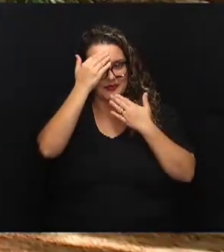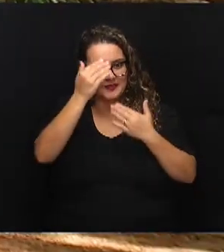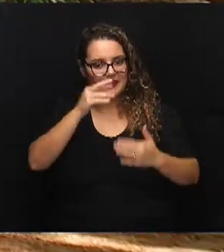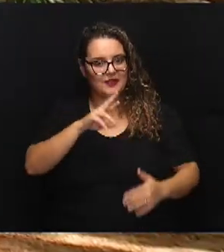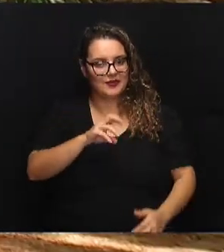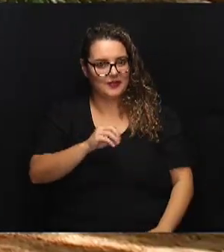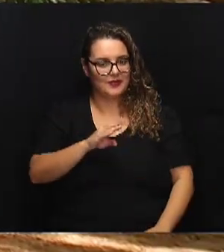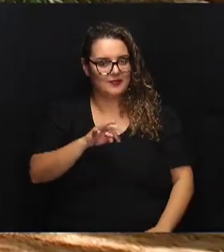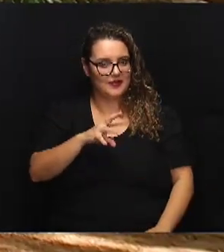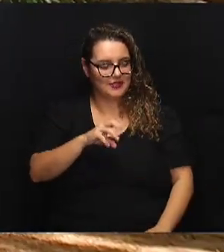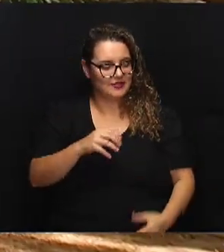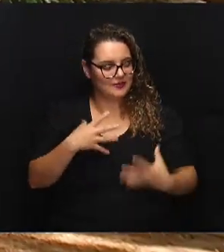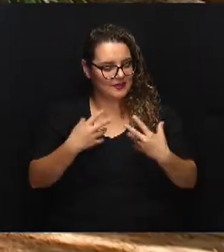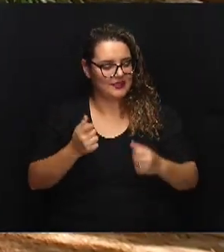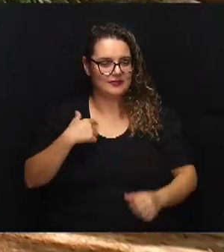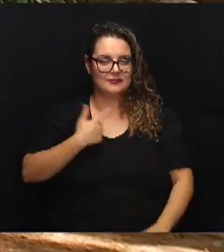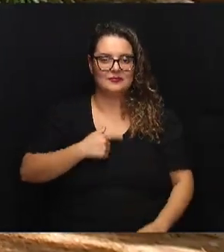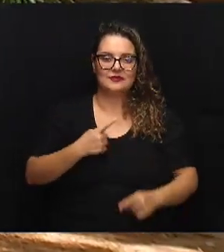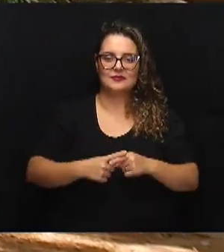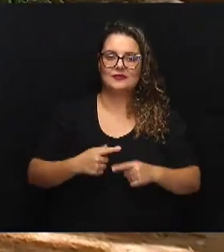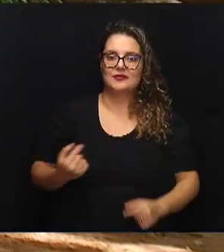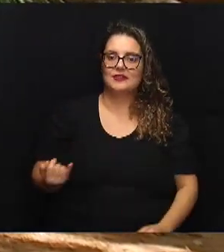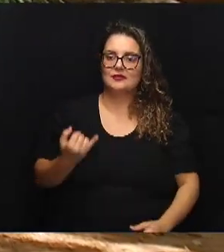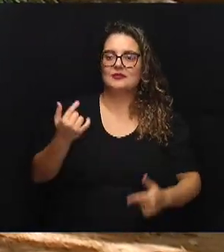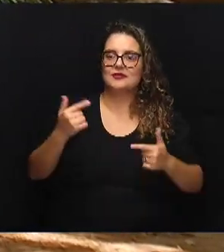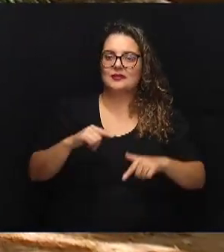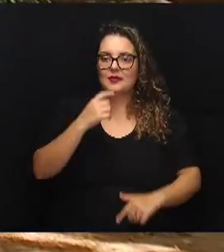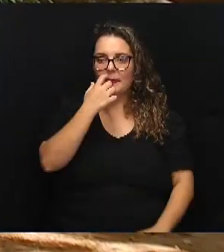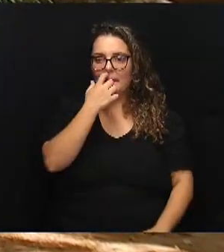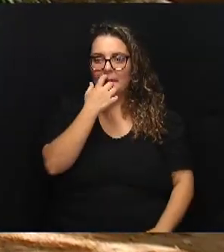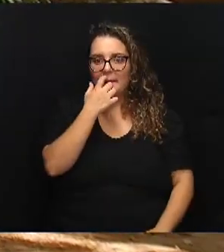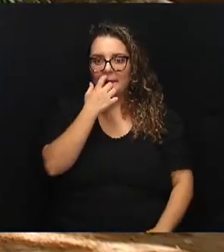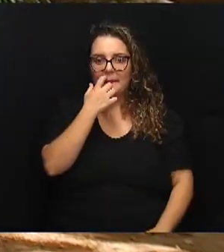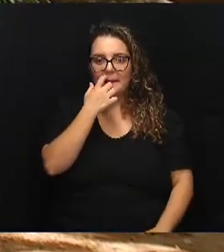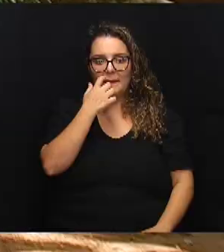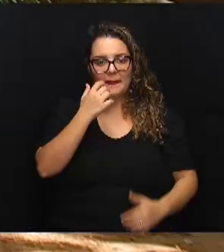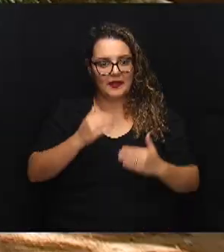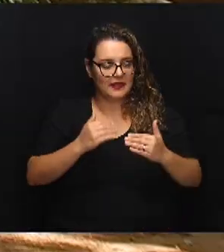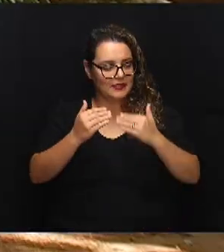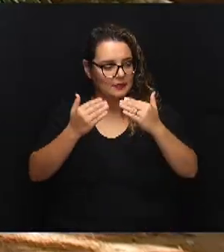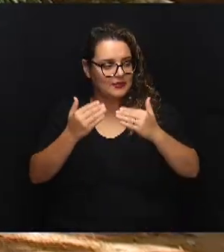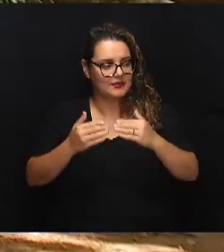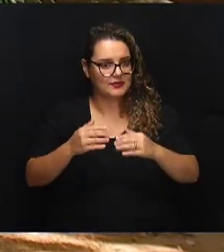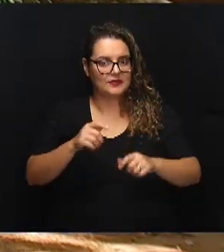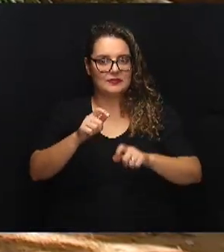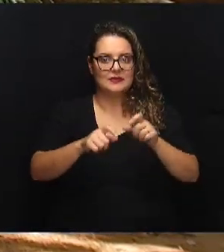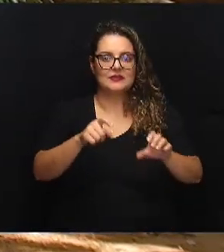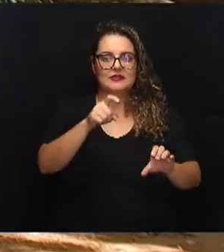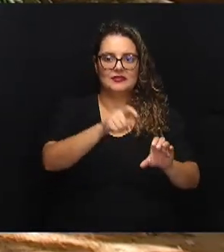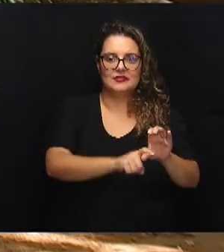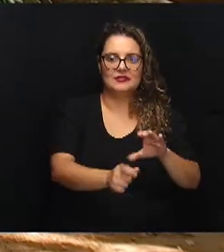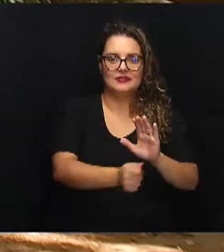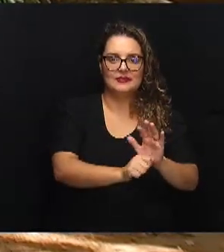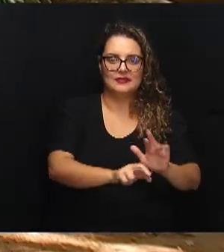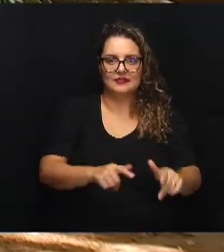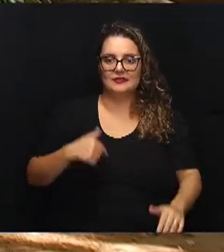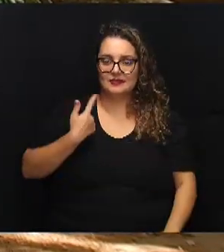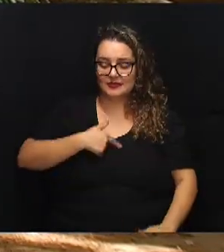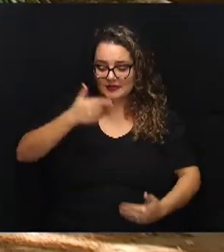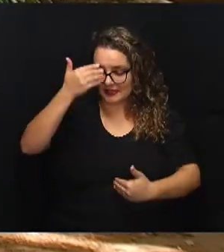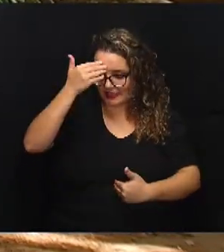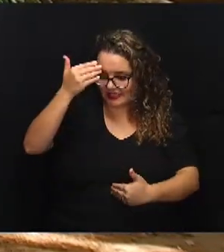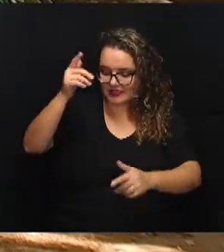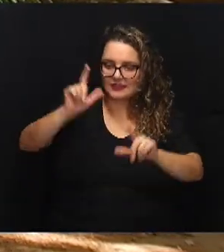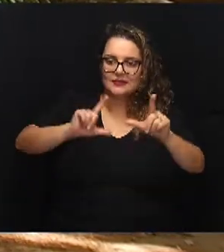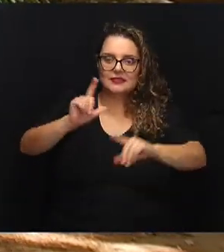nos receber. Por que a importância desse local também para a recuperação de dependentes químicos? Olha, nossa gratidão à TV Câmara, né?